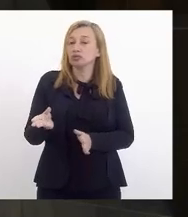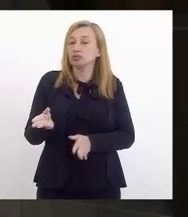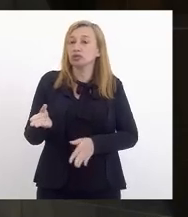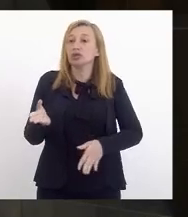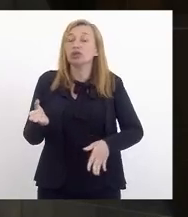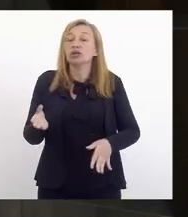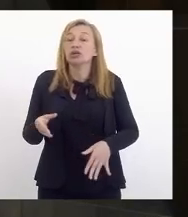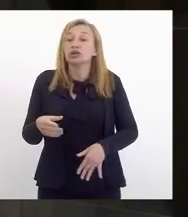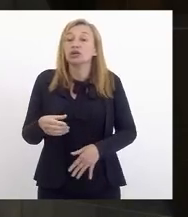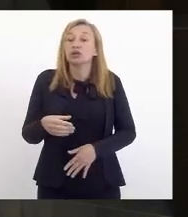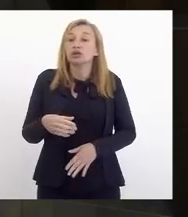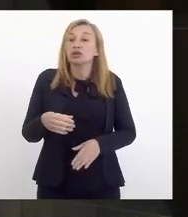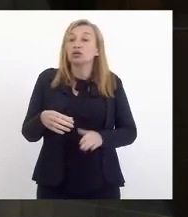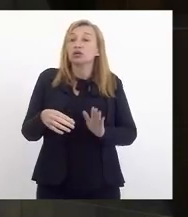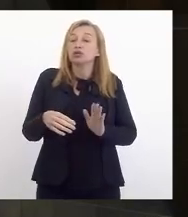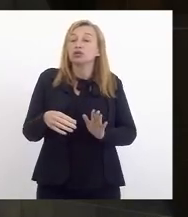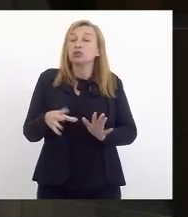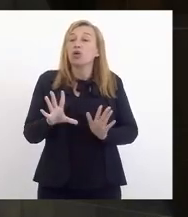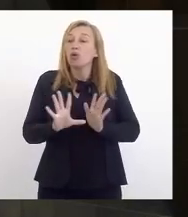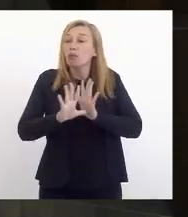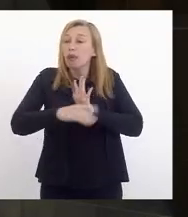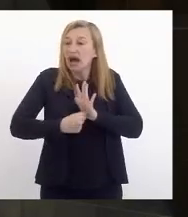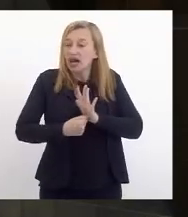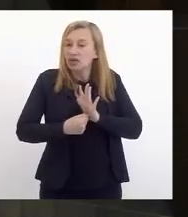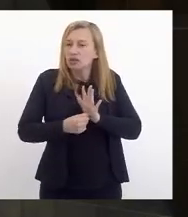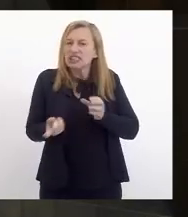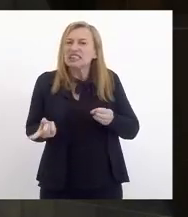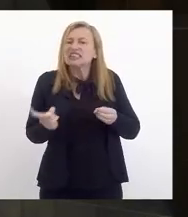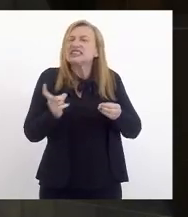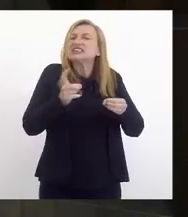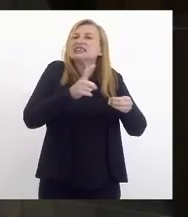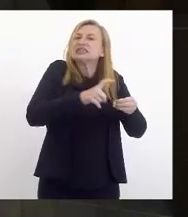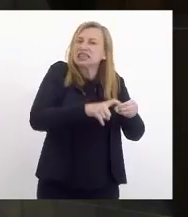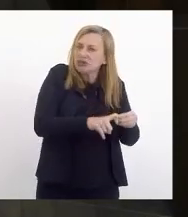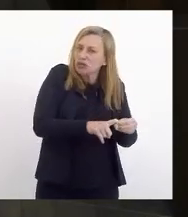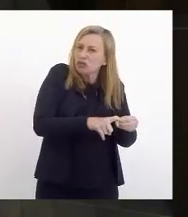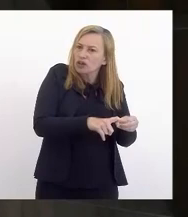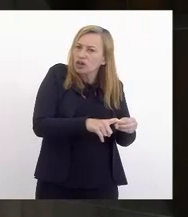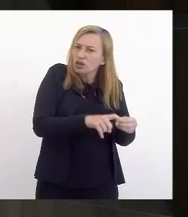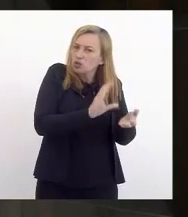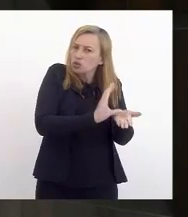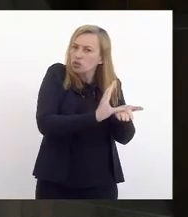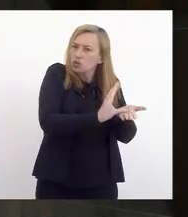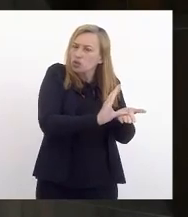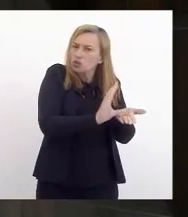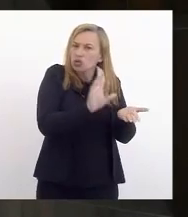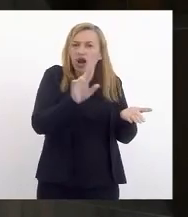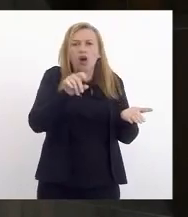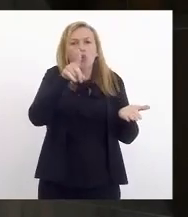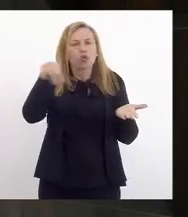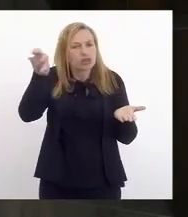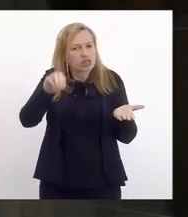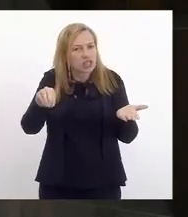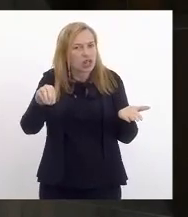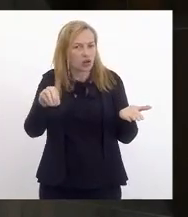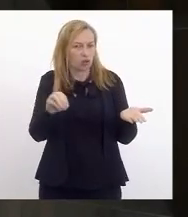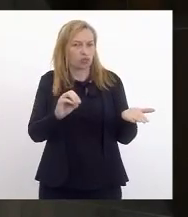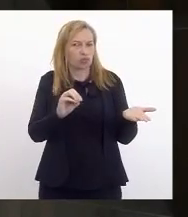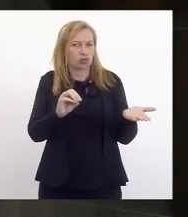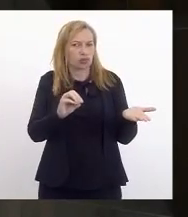branco devolveram de recursos à União